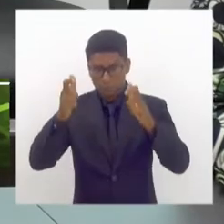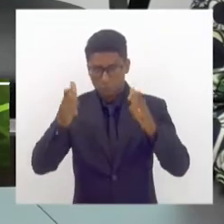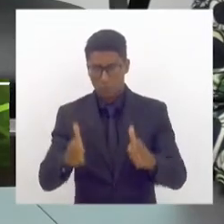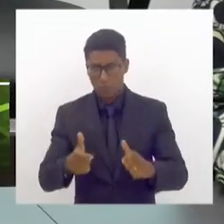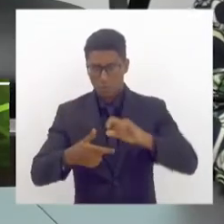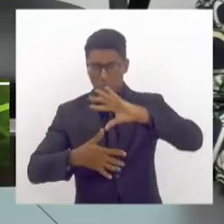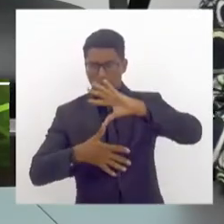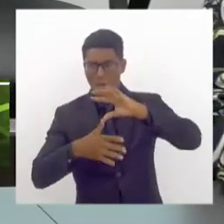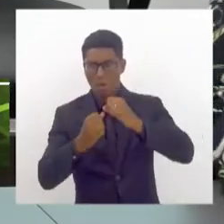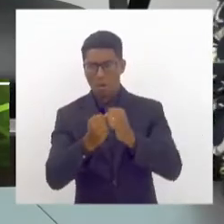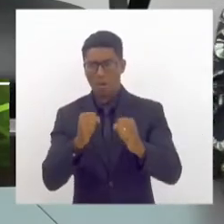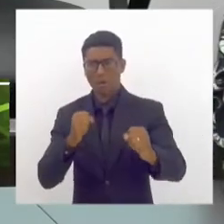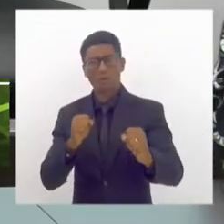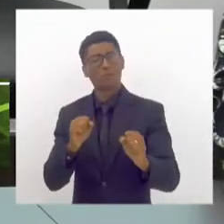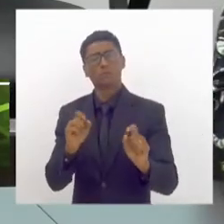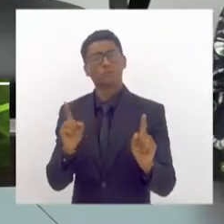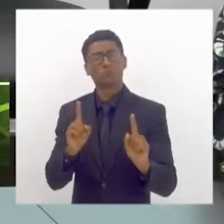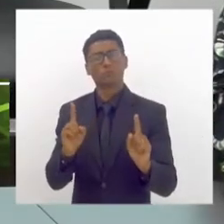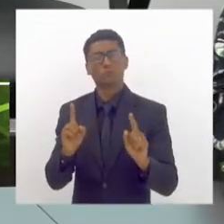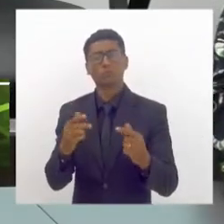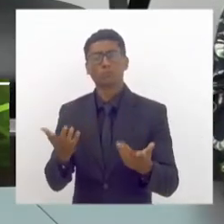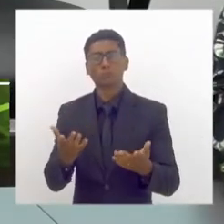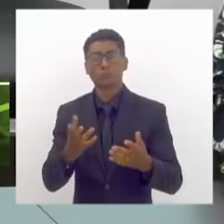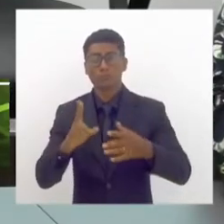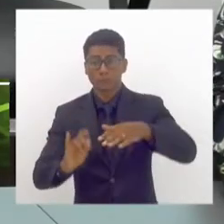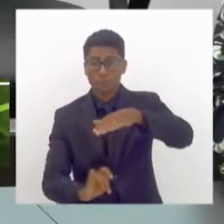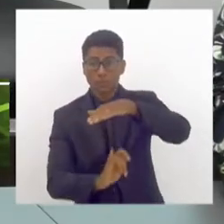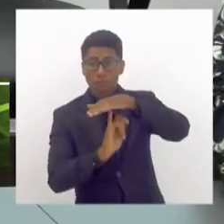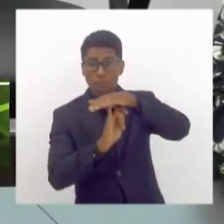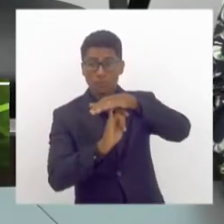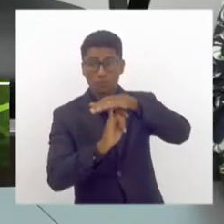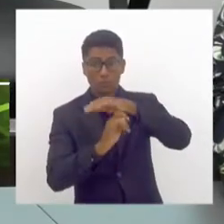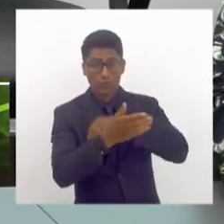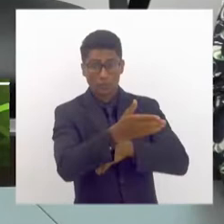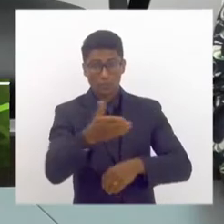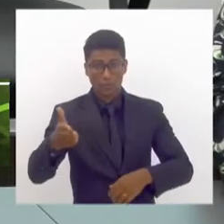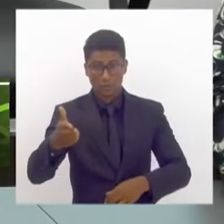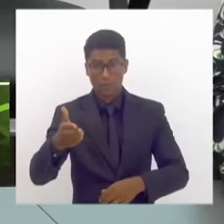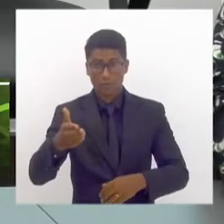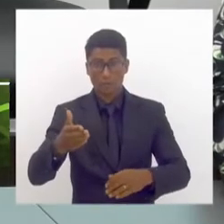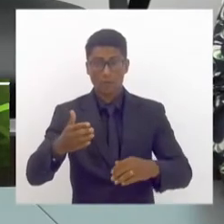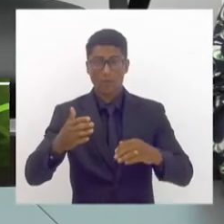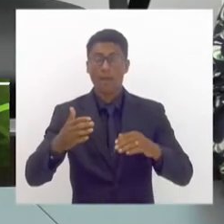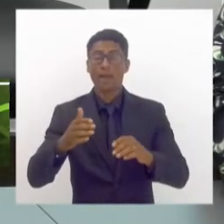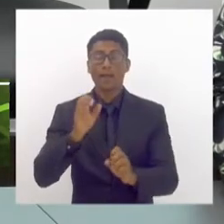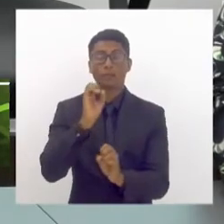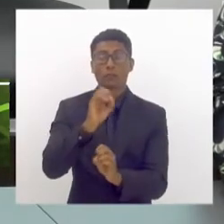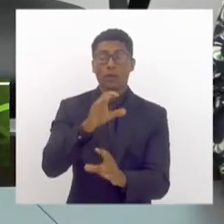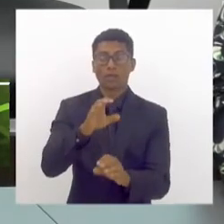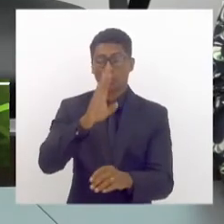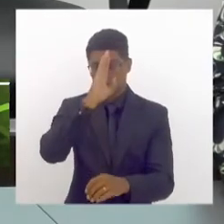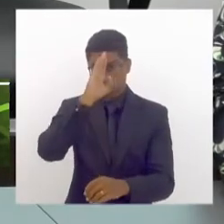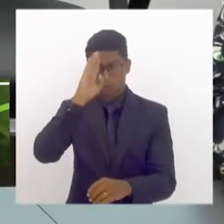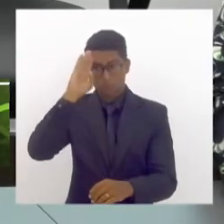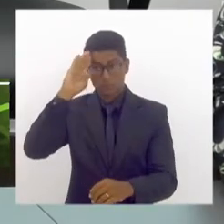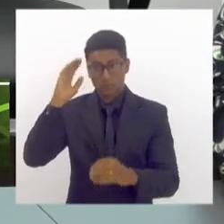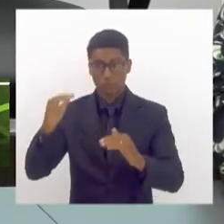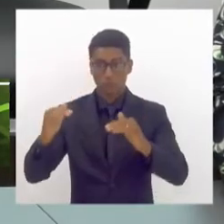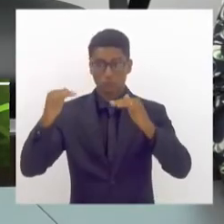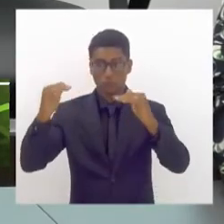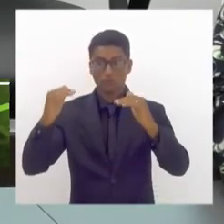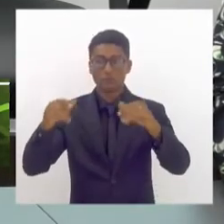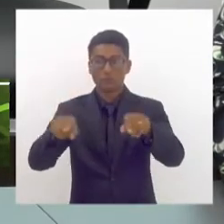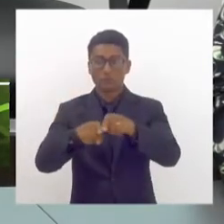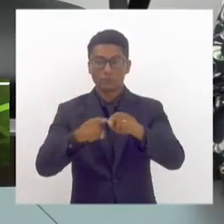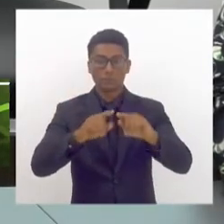é um estado que, por conta das suas instituições públicas de educação superior e instituições,